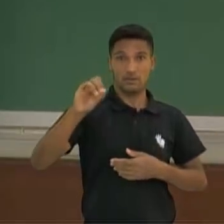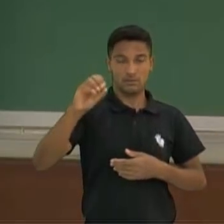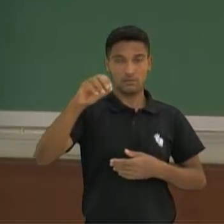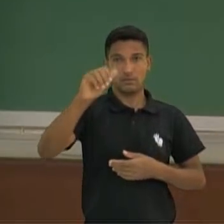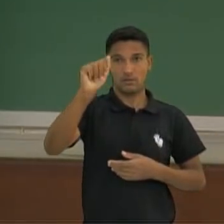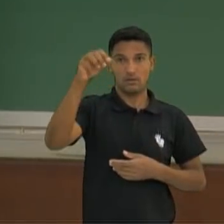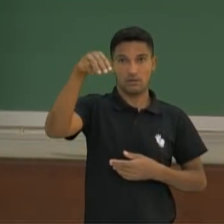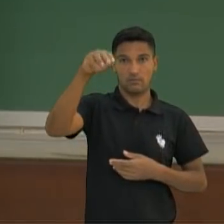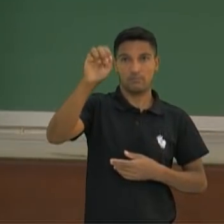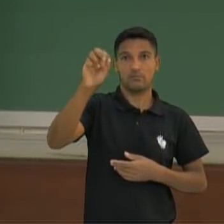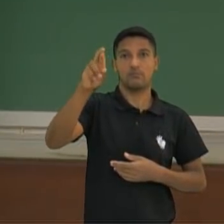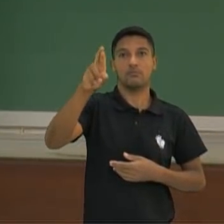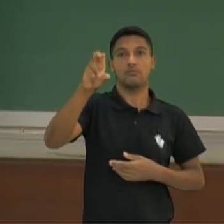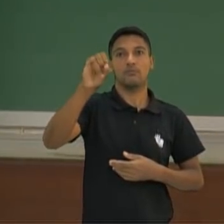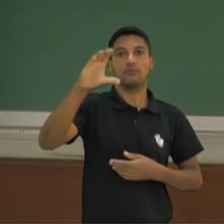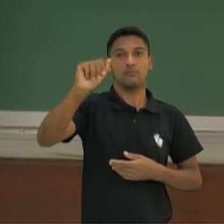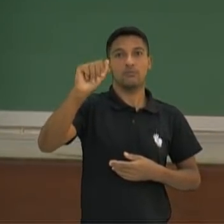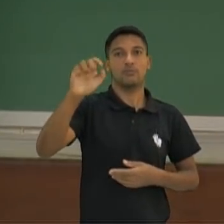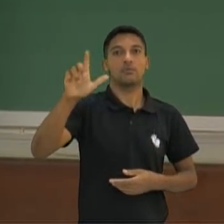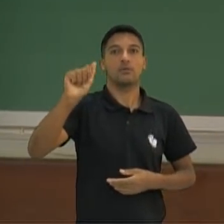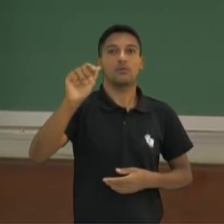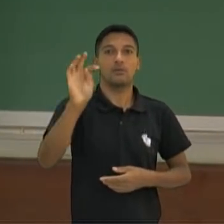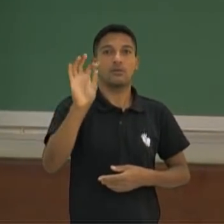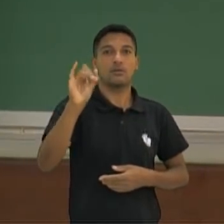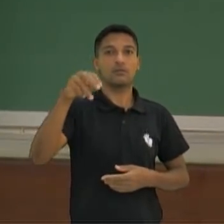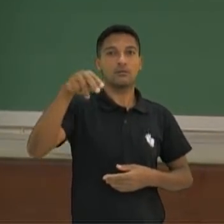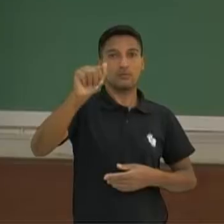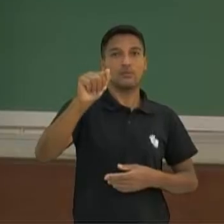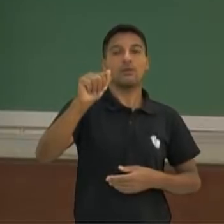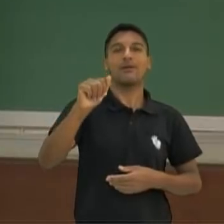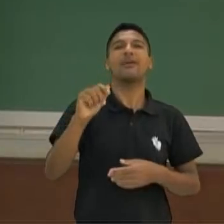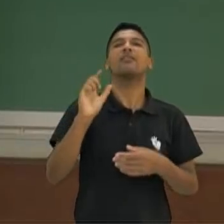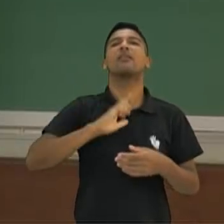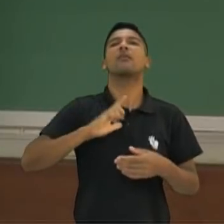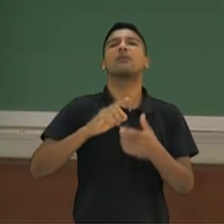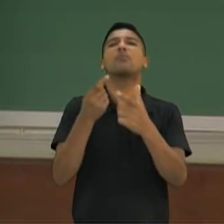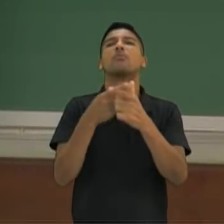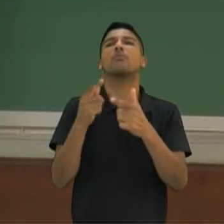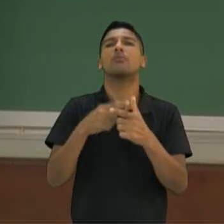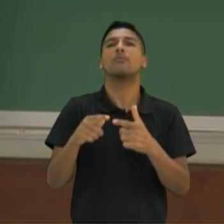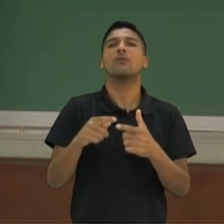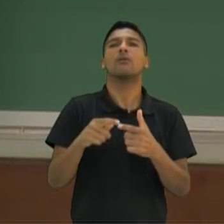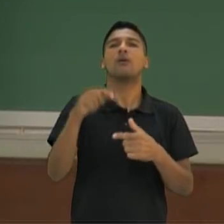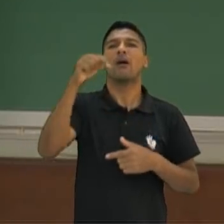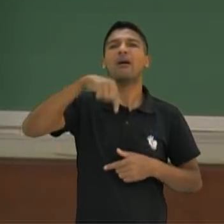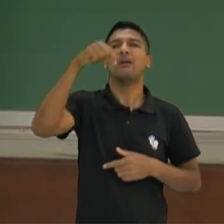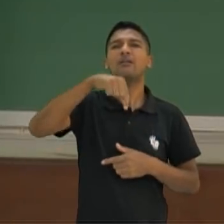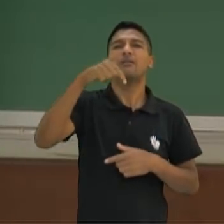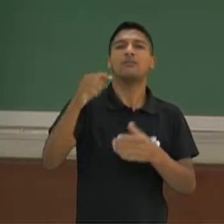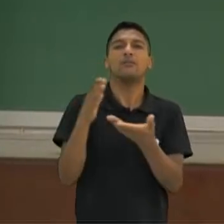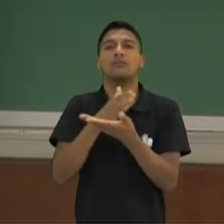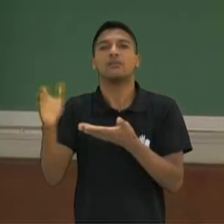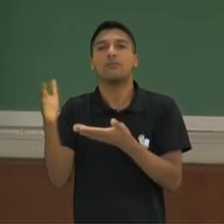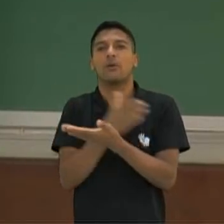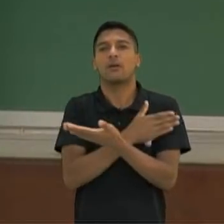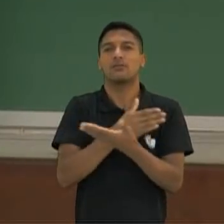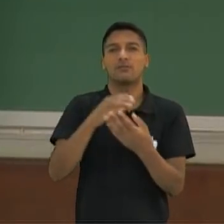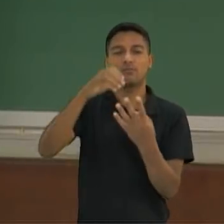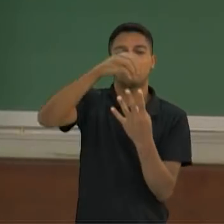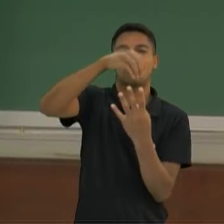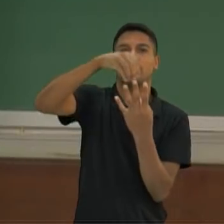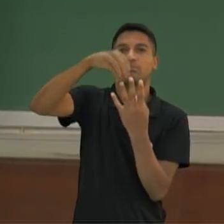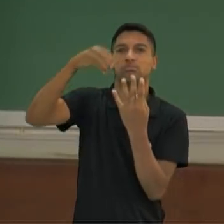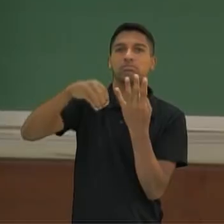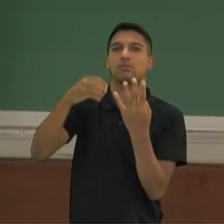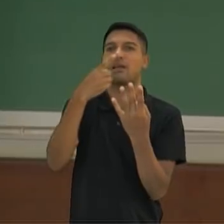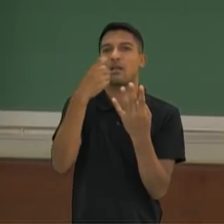um entendimento sistemático e firme da separação do lixo. E a não separação do lixo causa impactos, porque nós